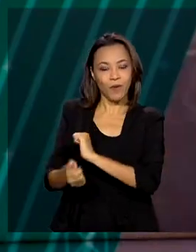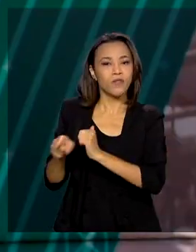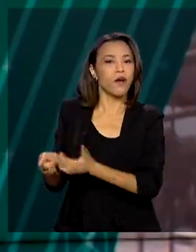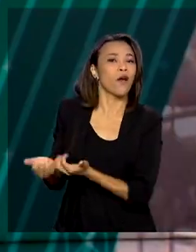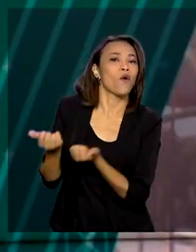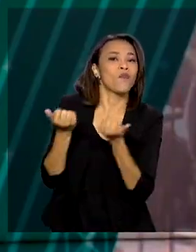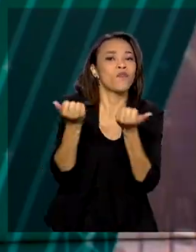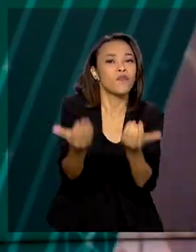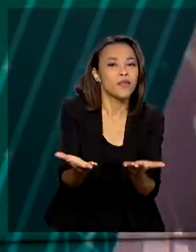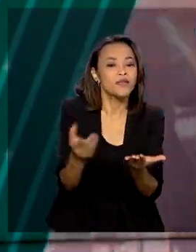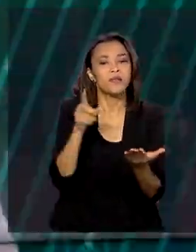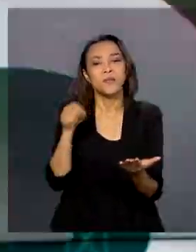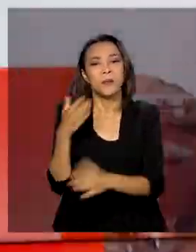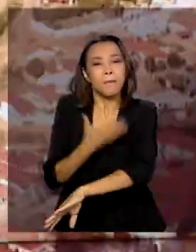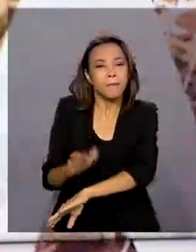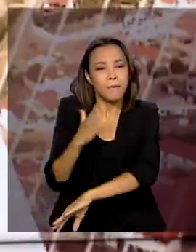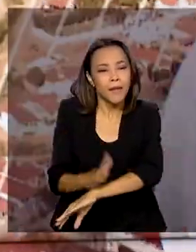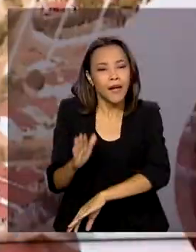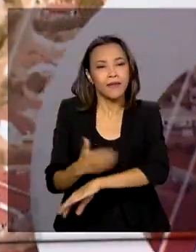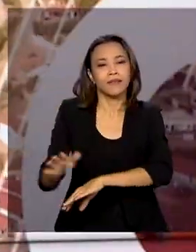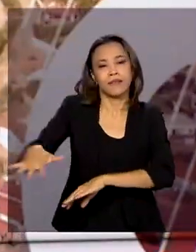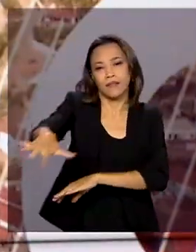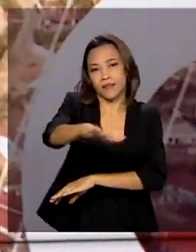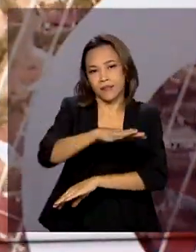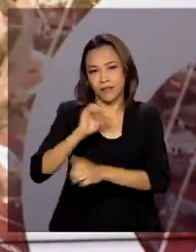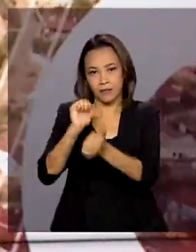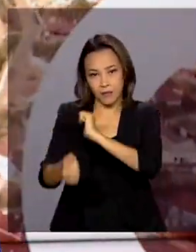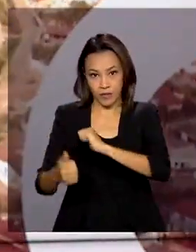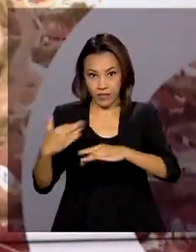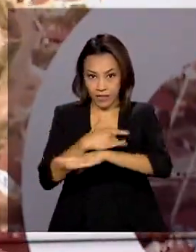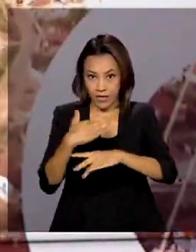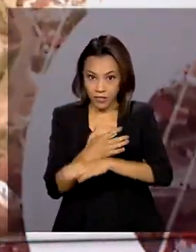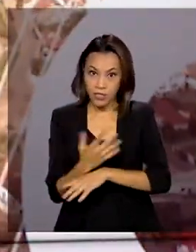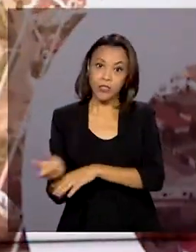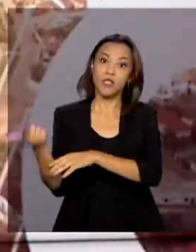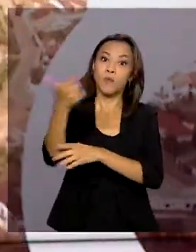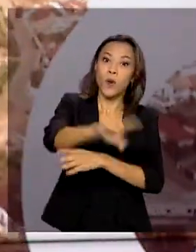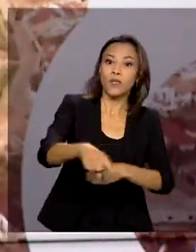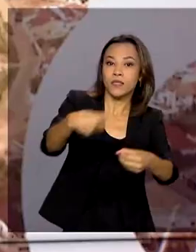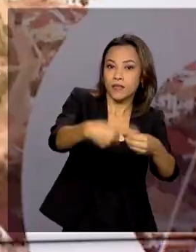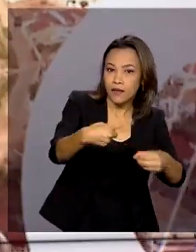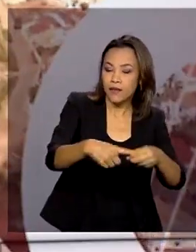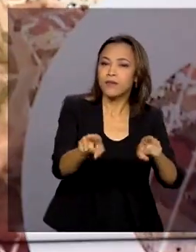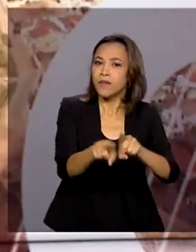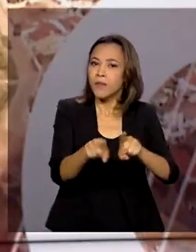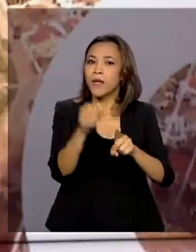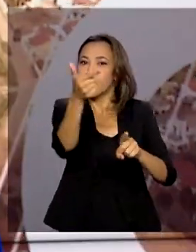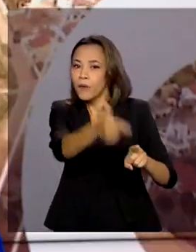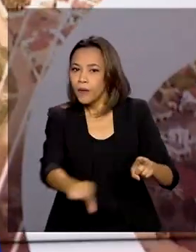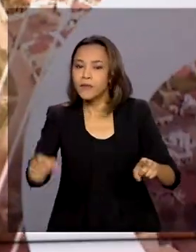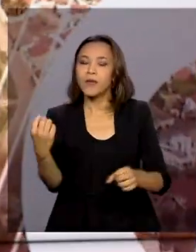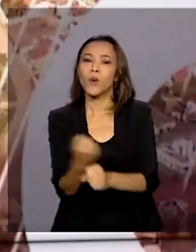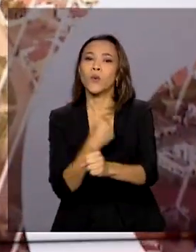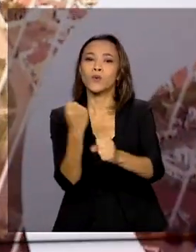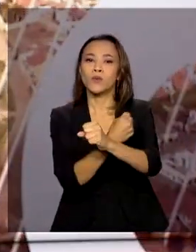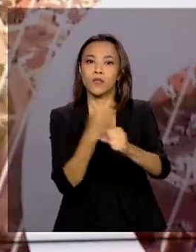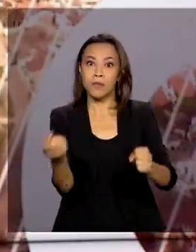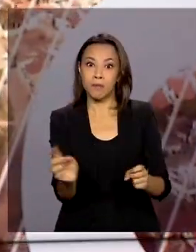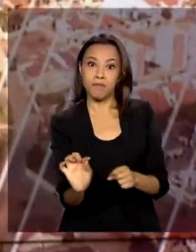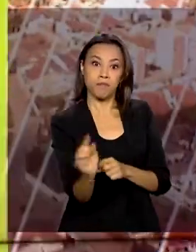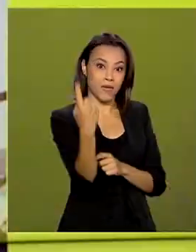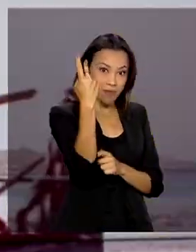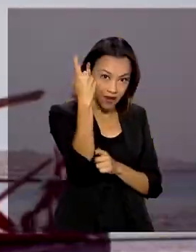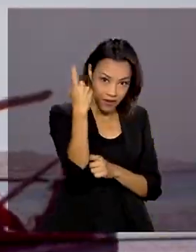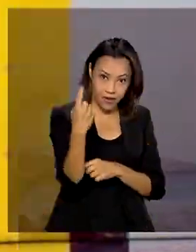oferecer estrutura para a prática esportiva na cidade. E em Petrolina, fechou uma parceria para a construção da primeira sede do